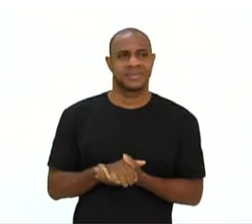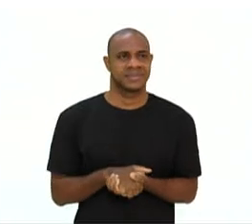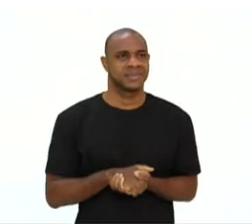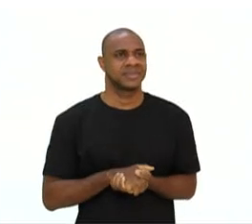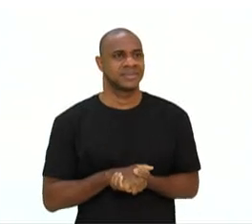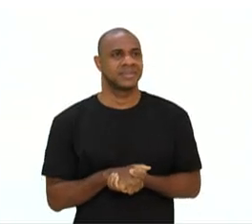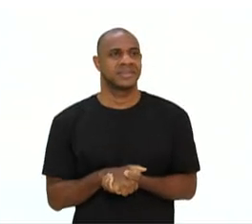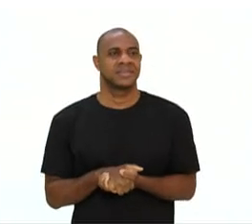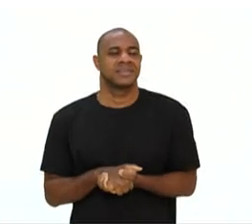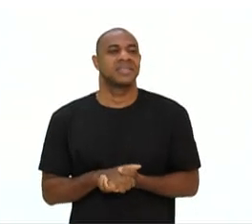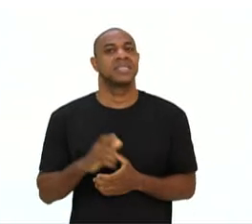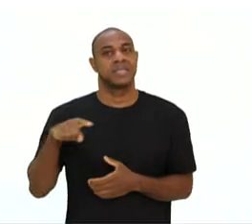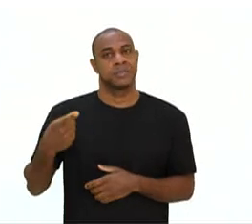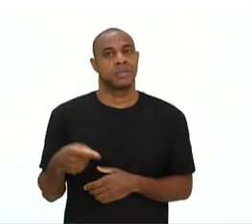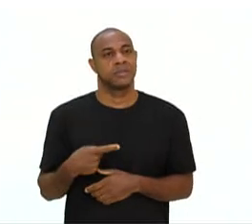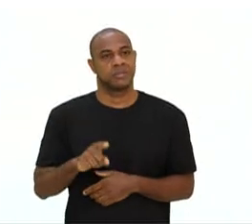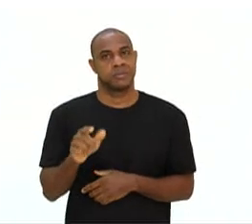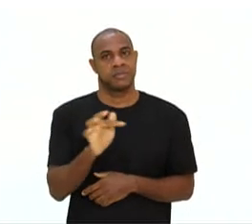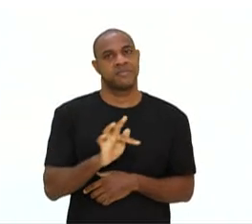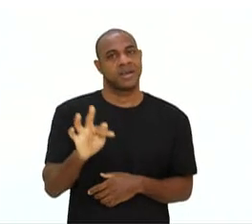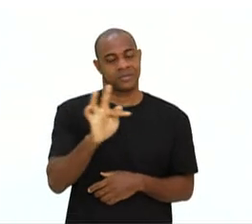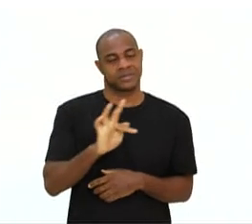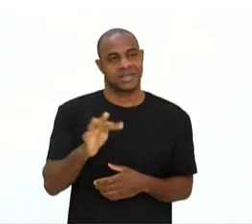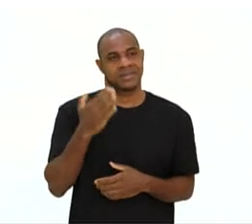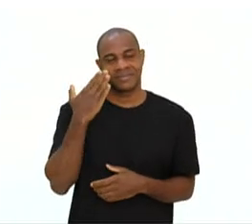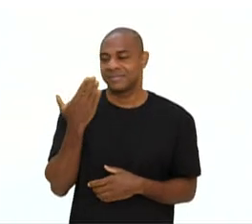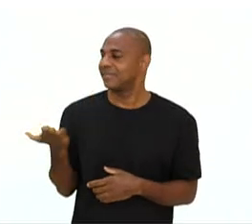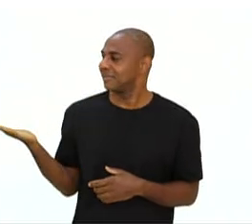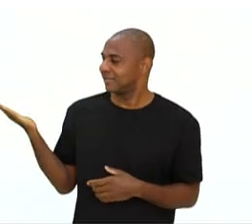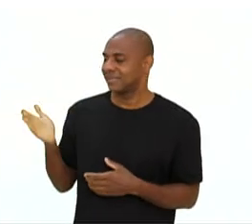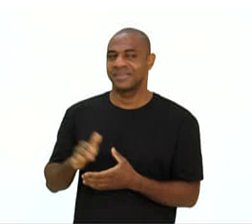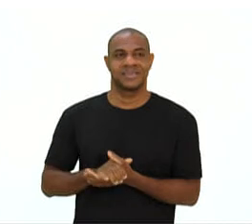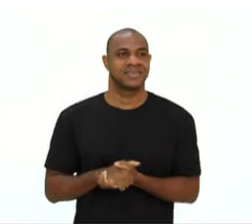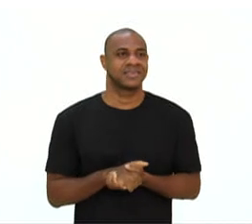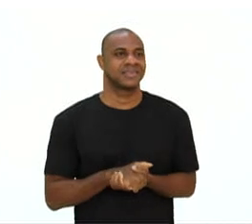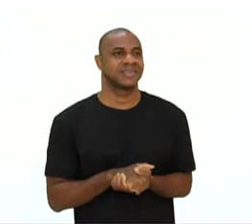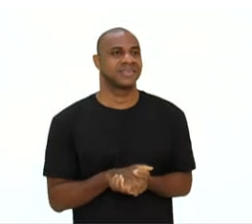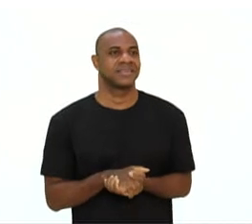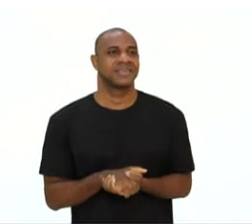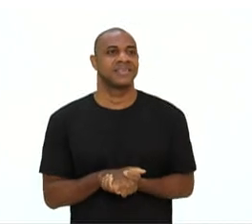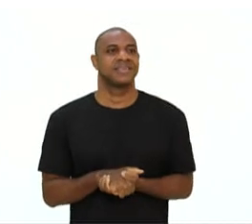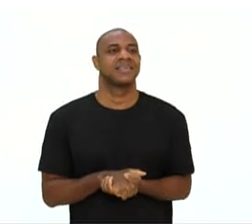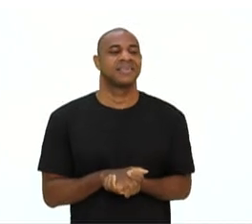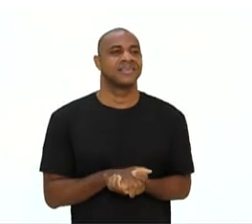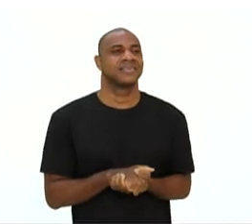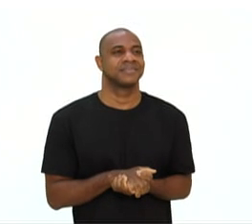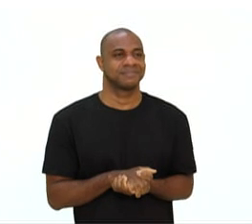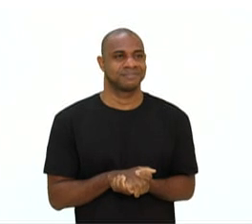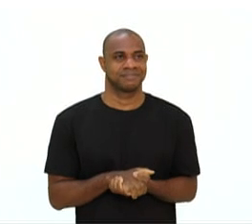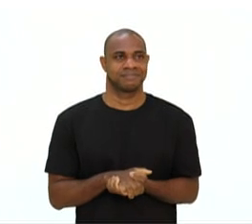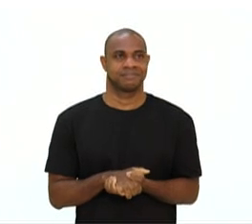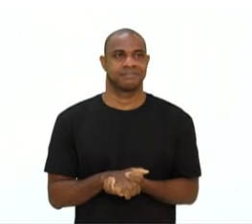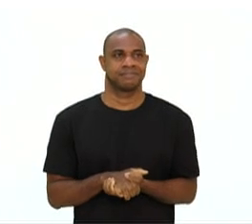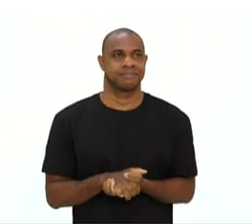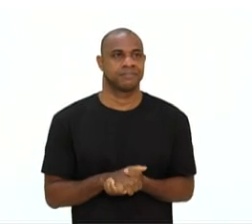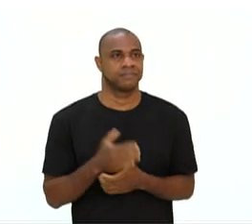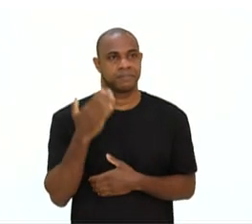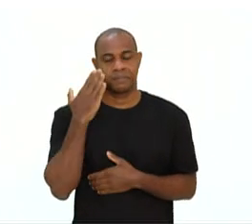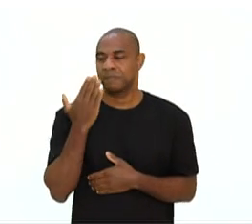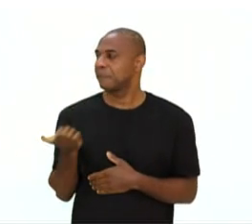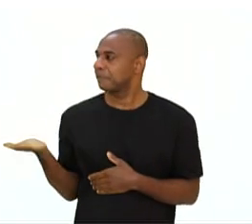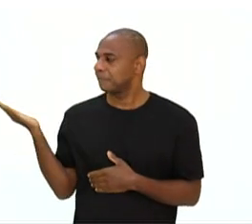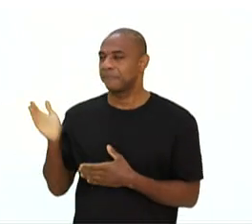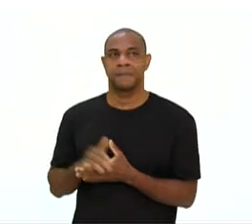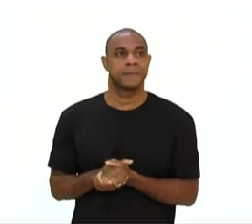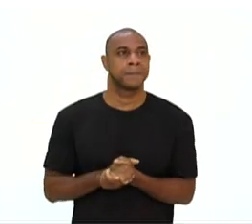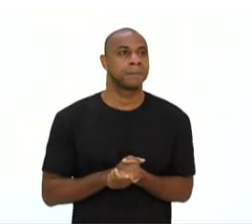Durham. E depois disso, quando ele foi para a universidade, que ele estudou na Universidade do Harlem, ok? Fill the